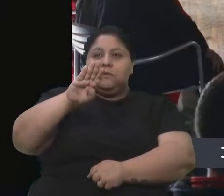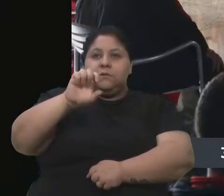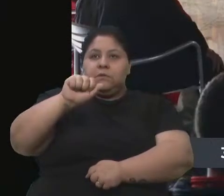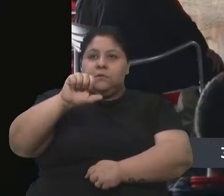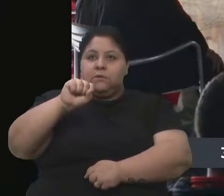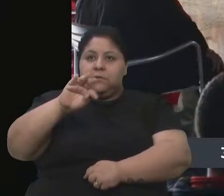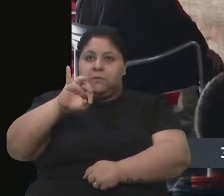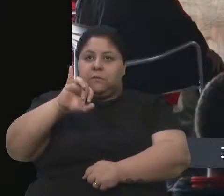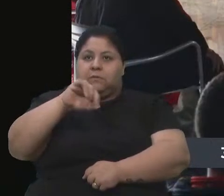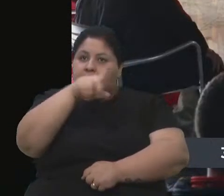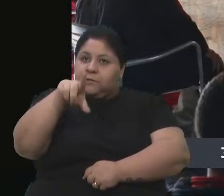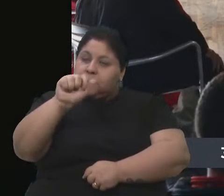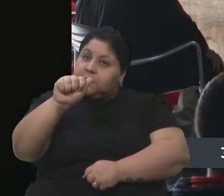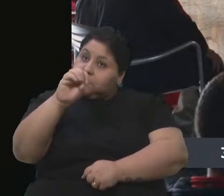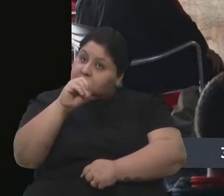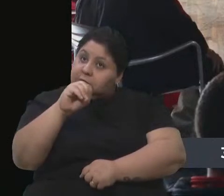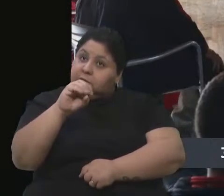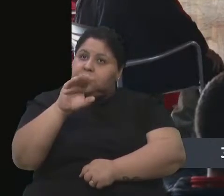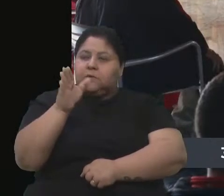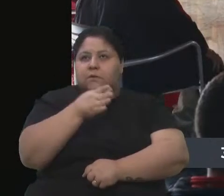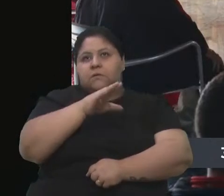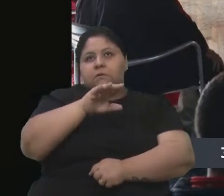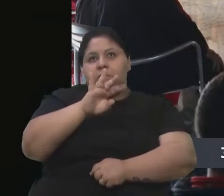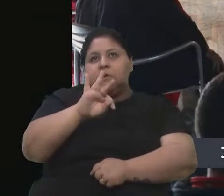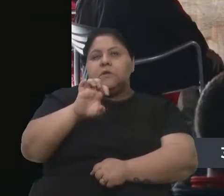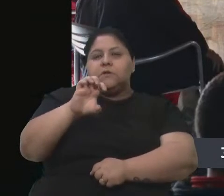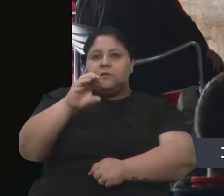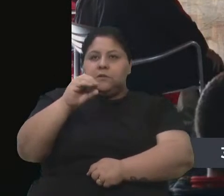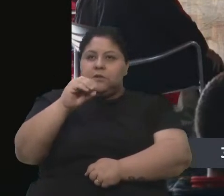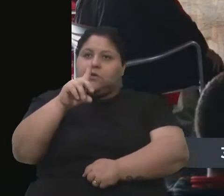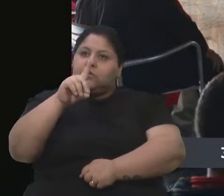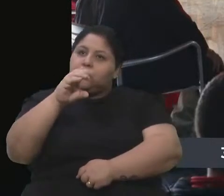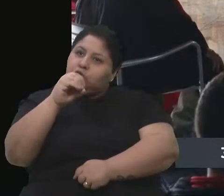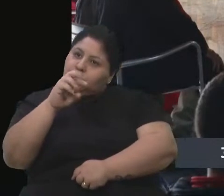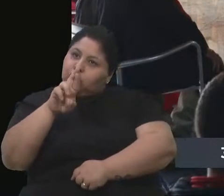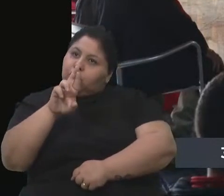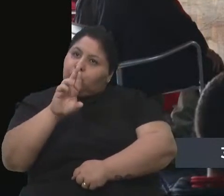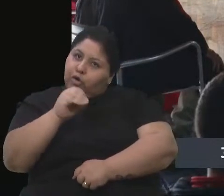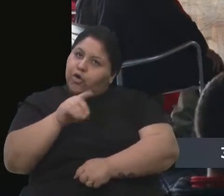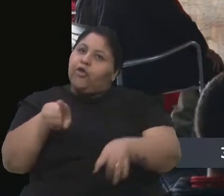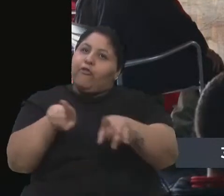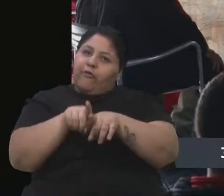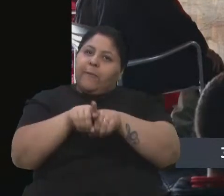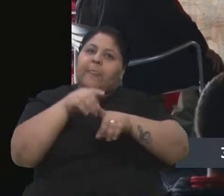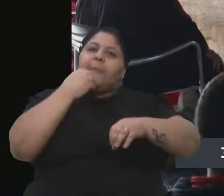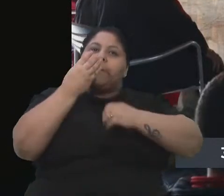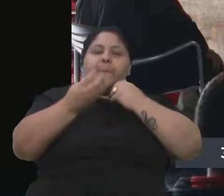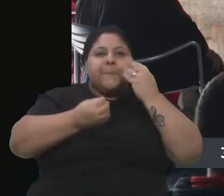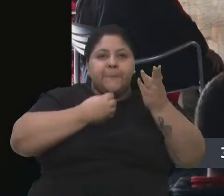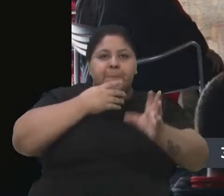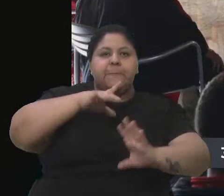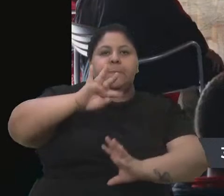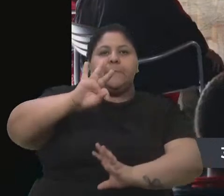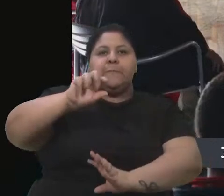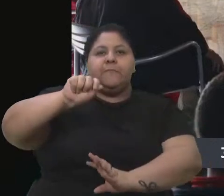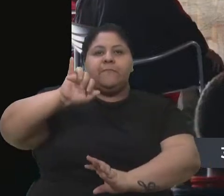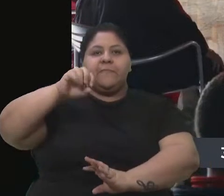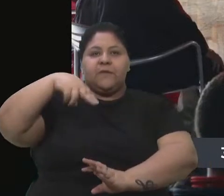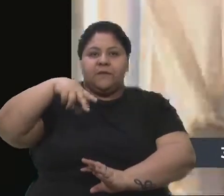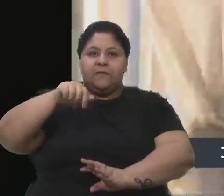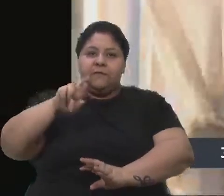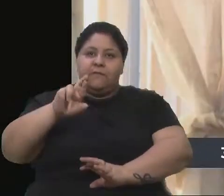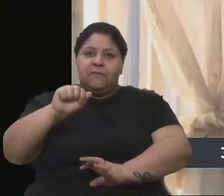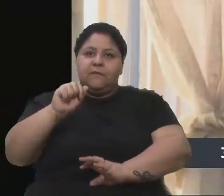deles apresentaram poemas aqui no nosso palco do Rancho do Bardoso, os declamadores Tainara Alba, a